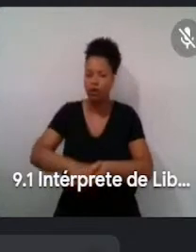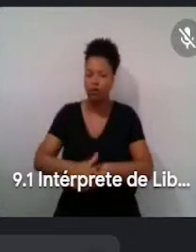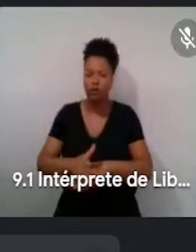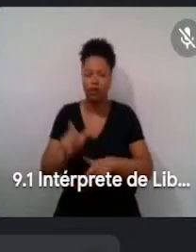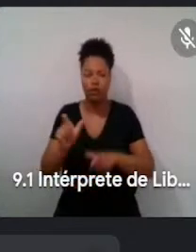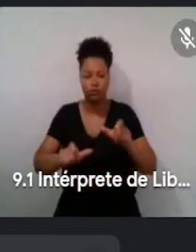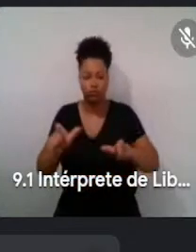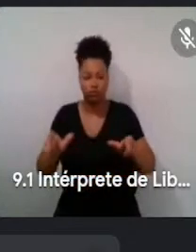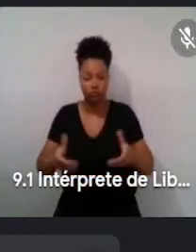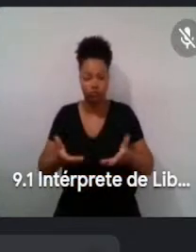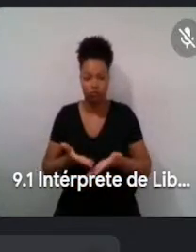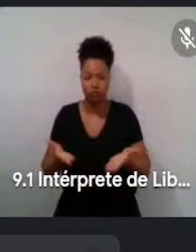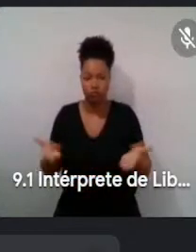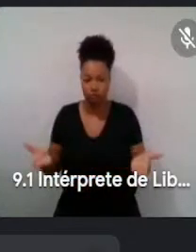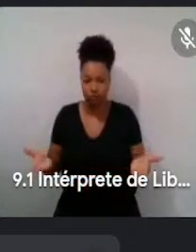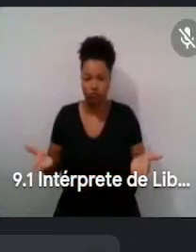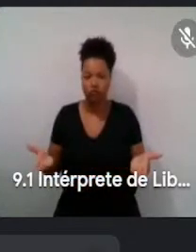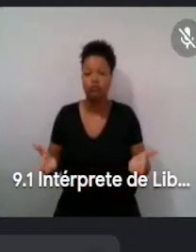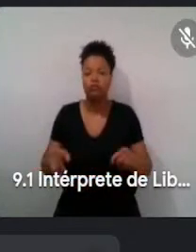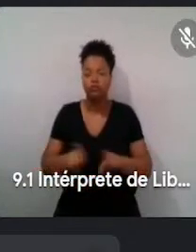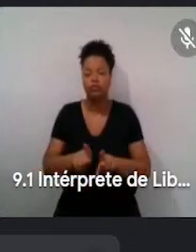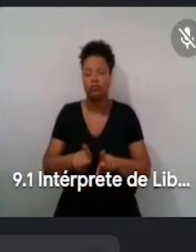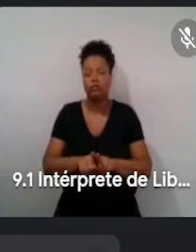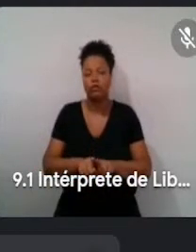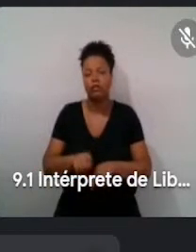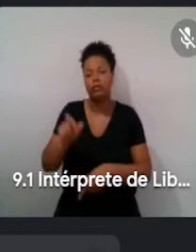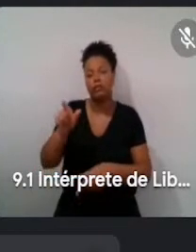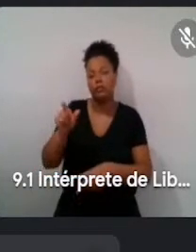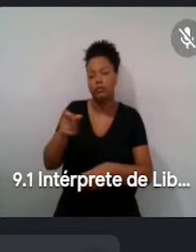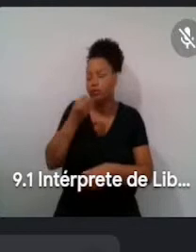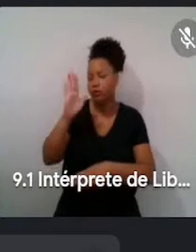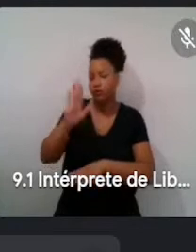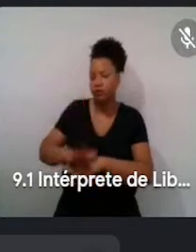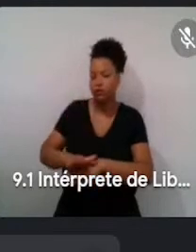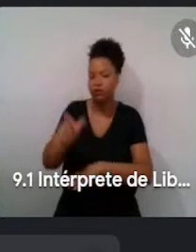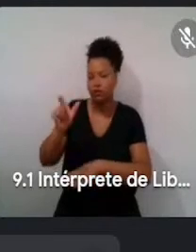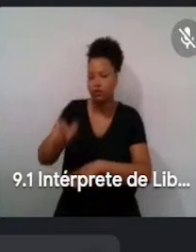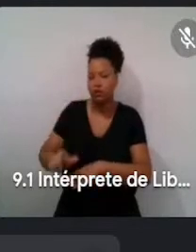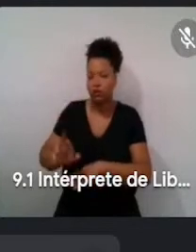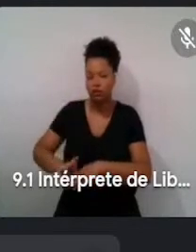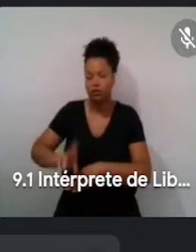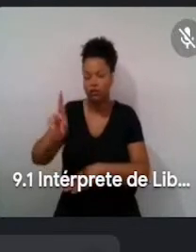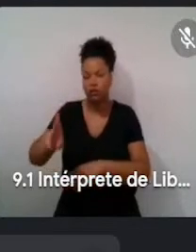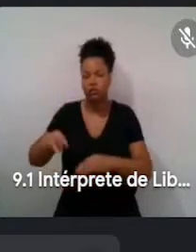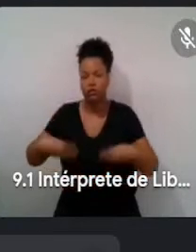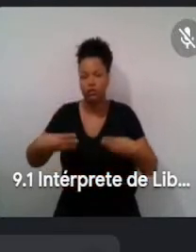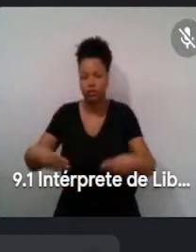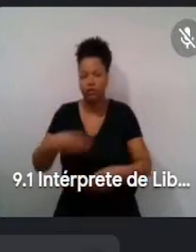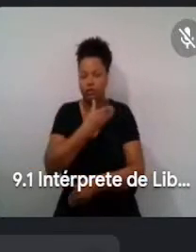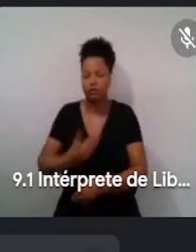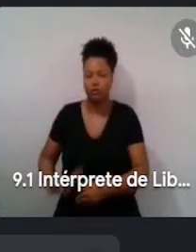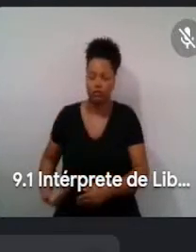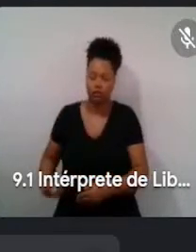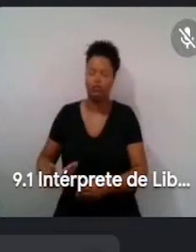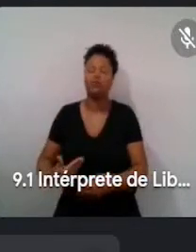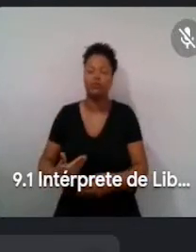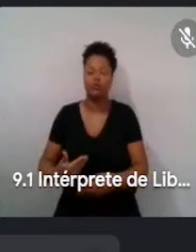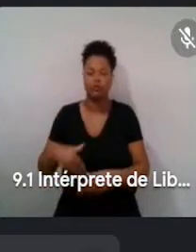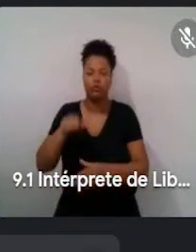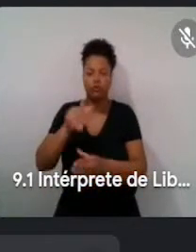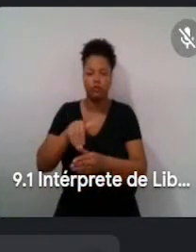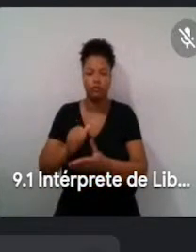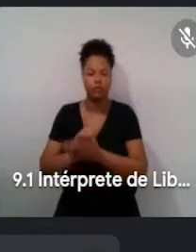ao eminente representante do Ministério Público Eleitoral, advogados, parabenizando-os pela sustentação